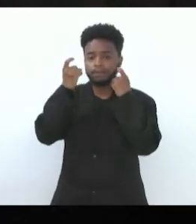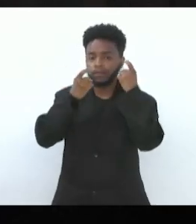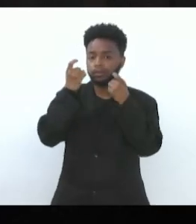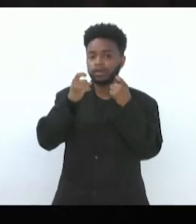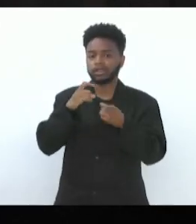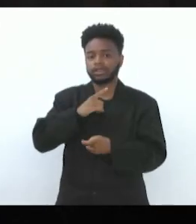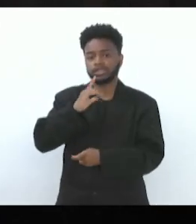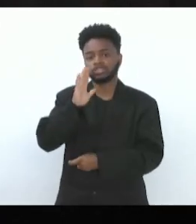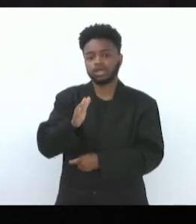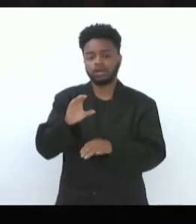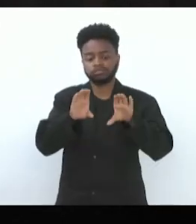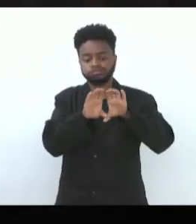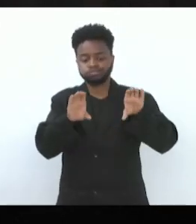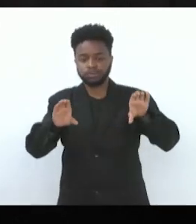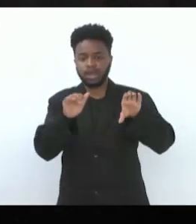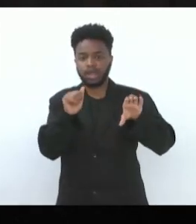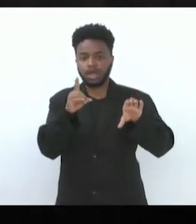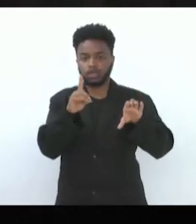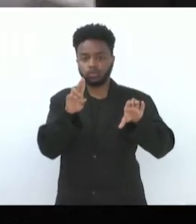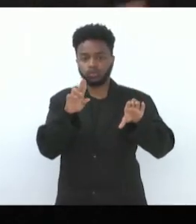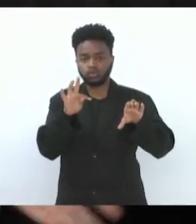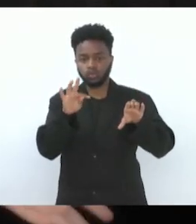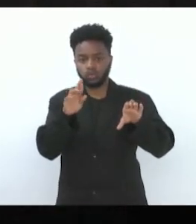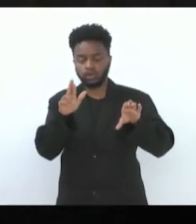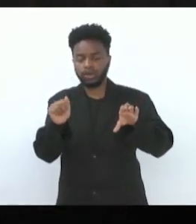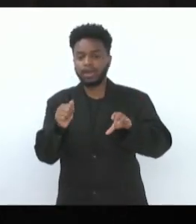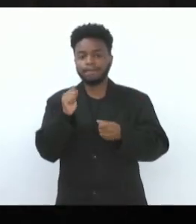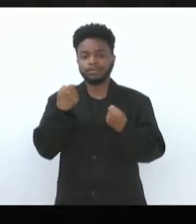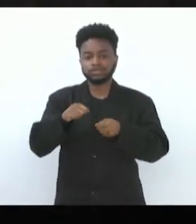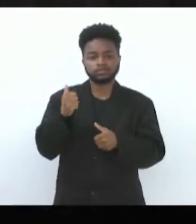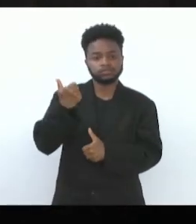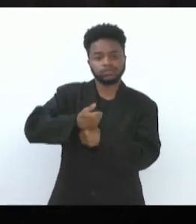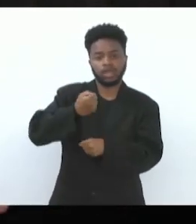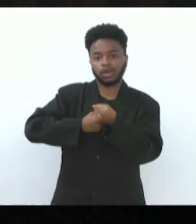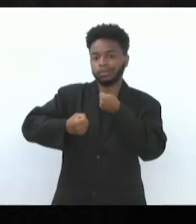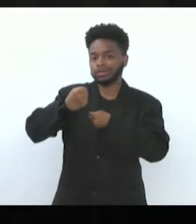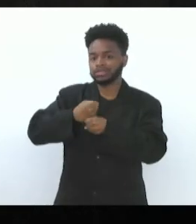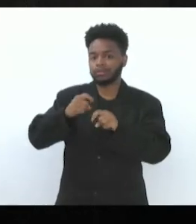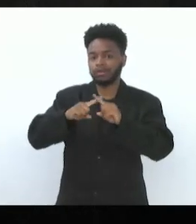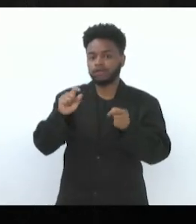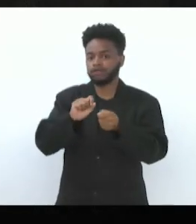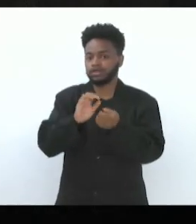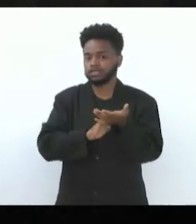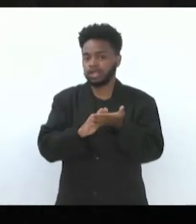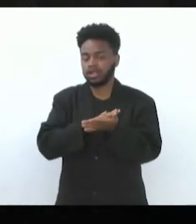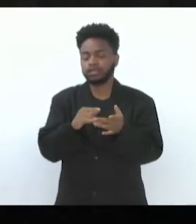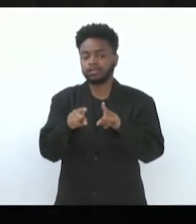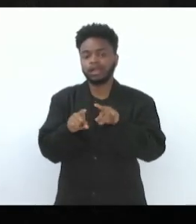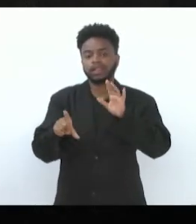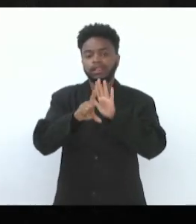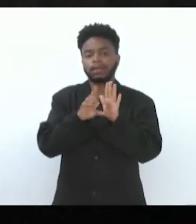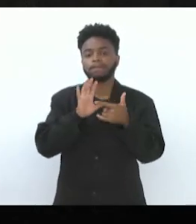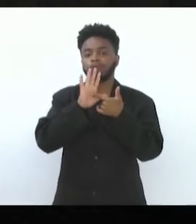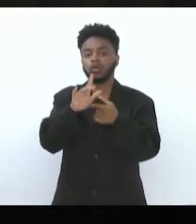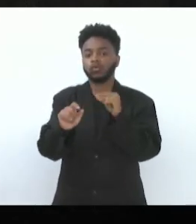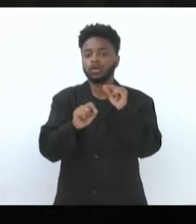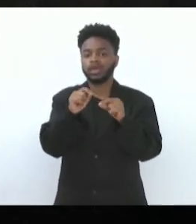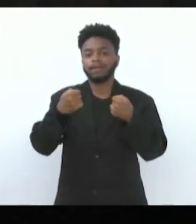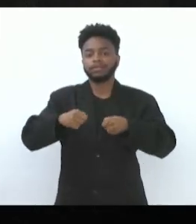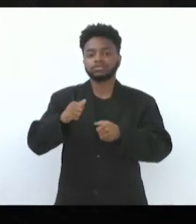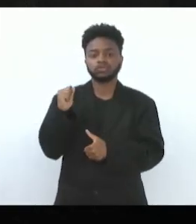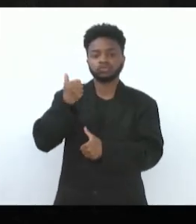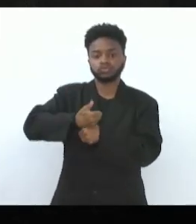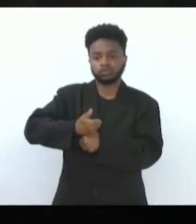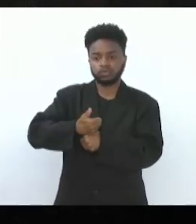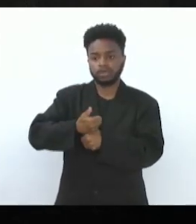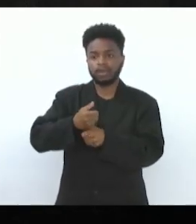de 40 anos, que deveriam ter sido substituídas no passado, e não foram. A lei estabelece que elas têm que ser